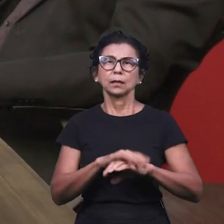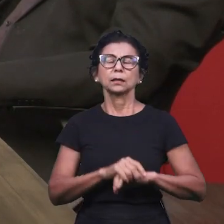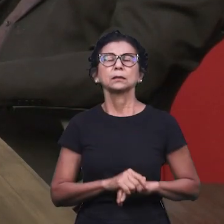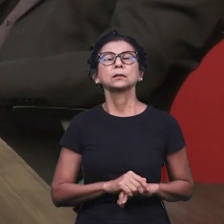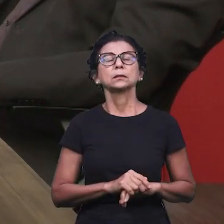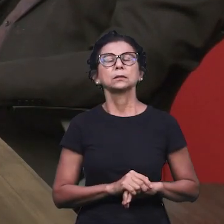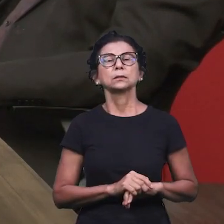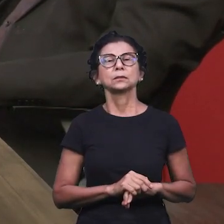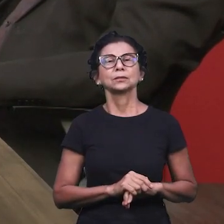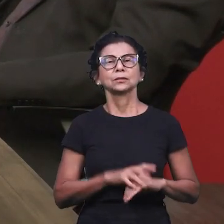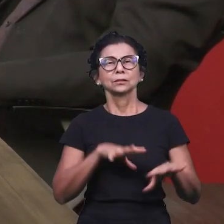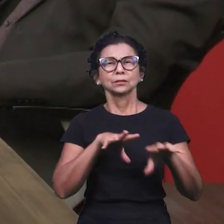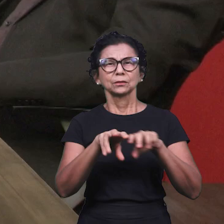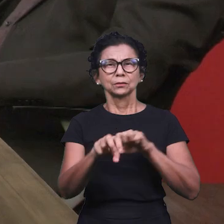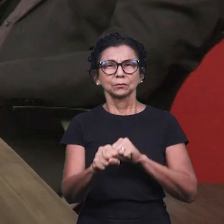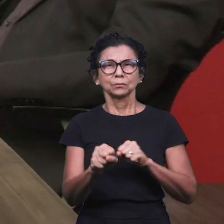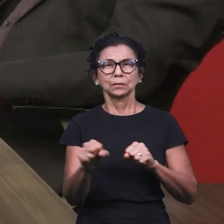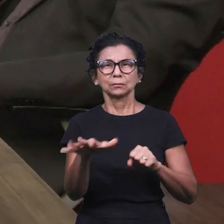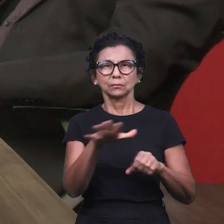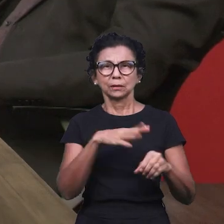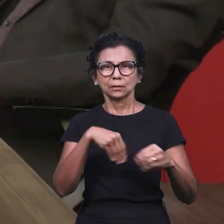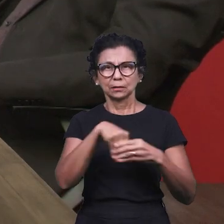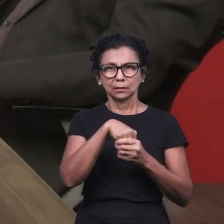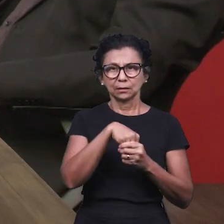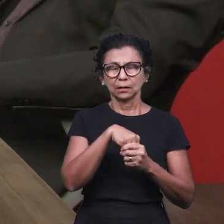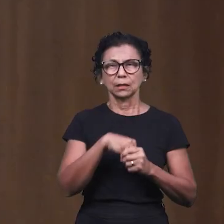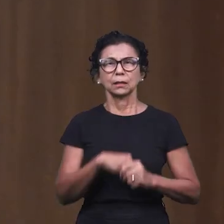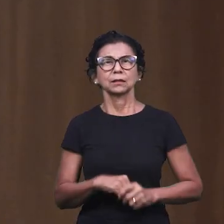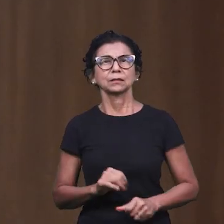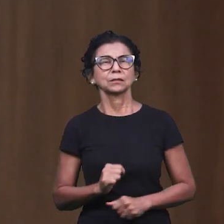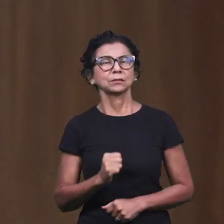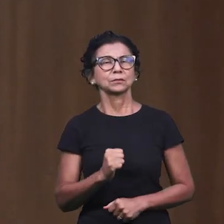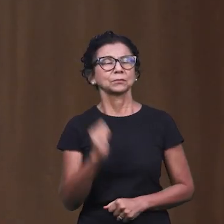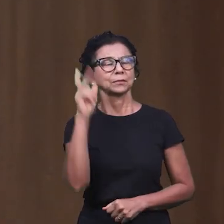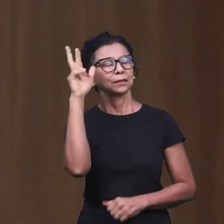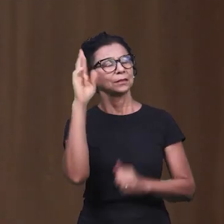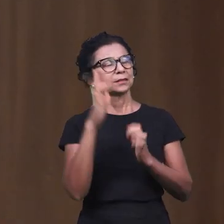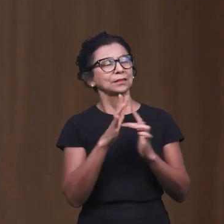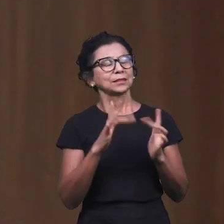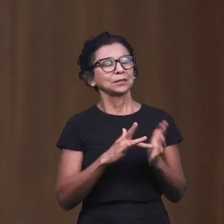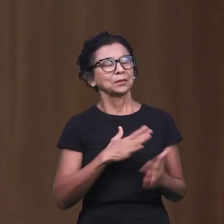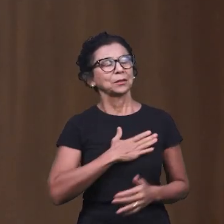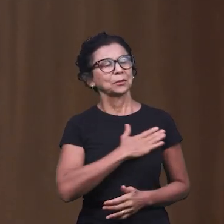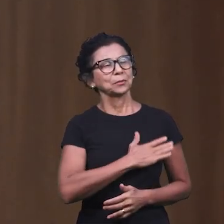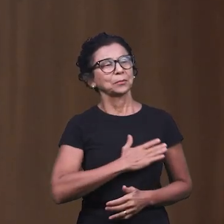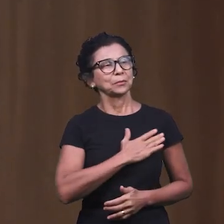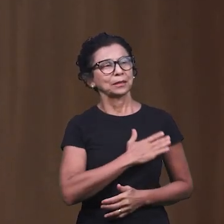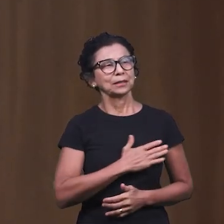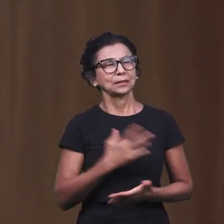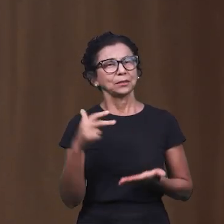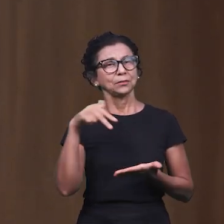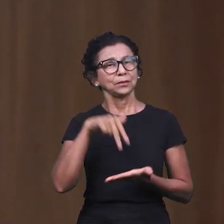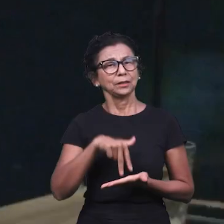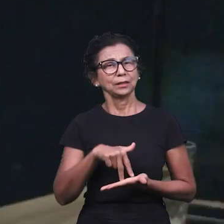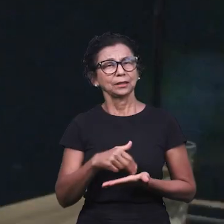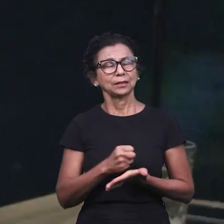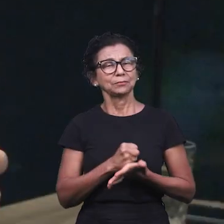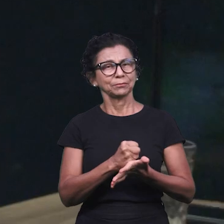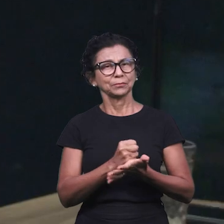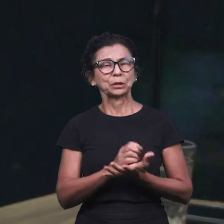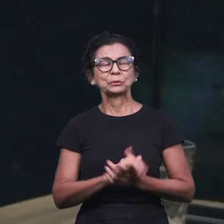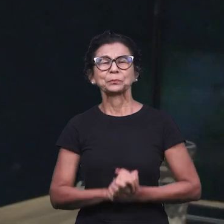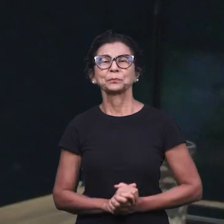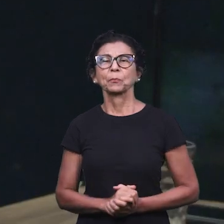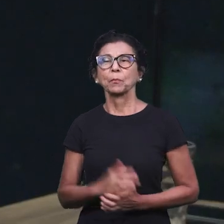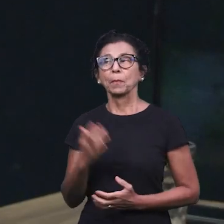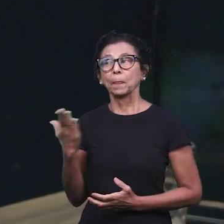Espírito Santo. A paz do Senhor, pastor Marcos. A paz do Senhor, prazer estar aí com todos, trazer os esclarecimentos aos irmãos. E também com